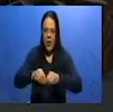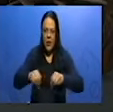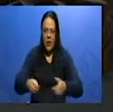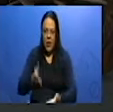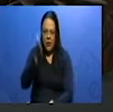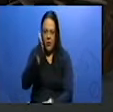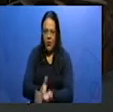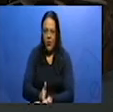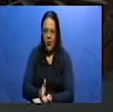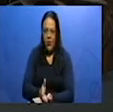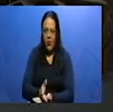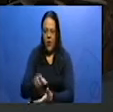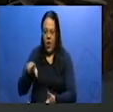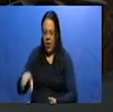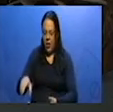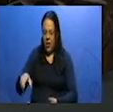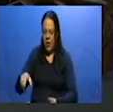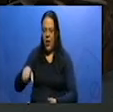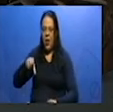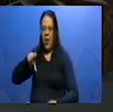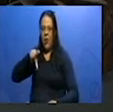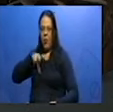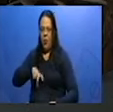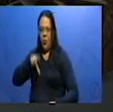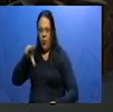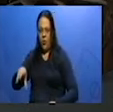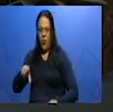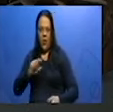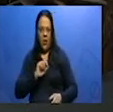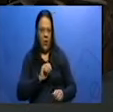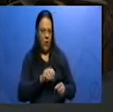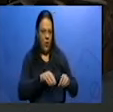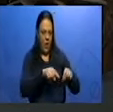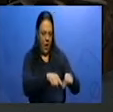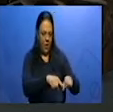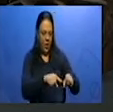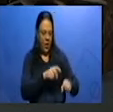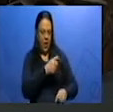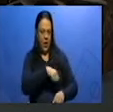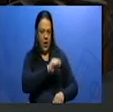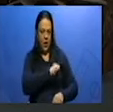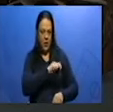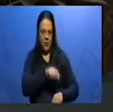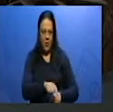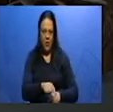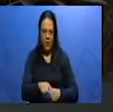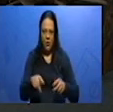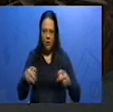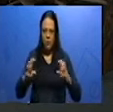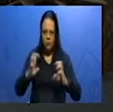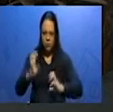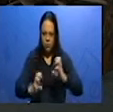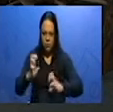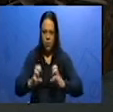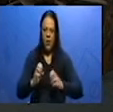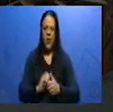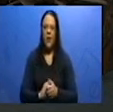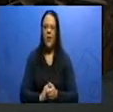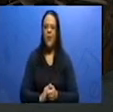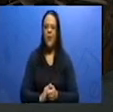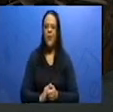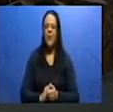a União Ibérica também, teve uma época que Portugal pertenceu à Espanha, uma longa história, que quem